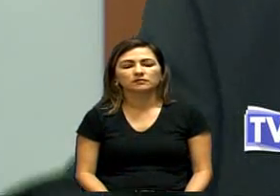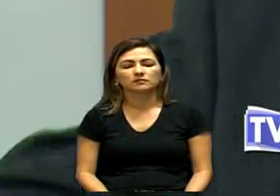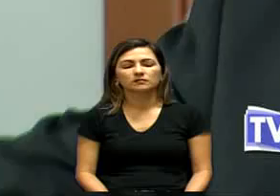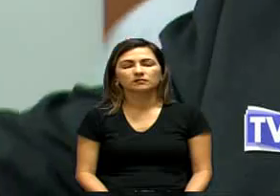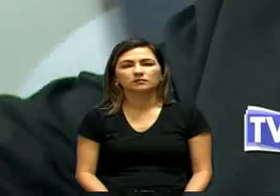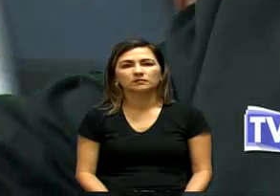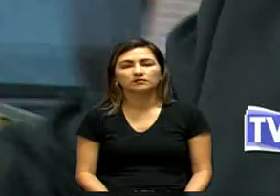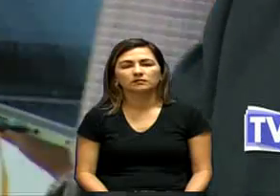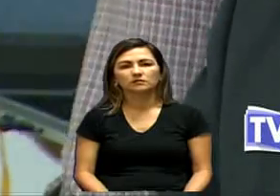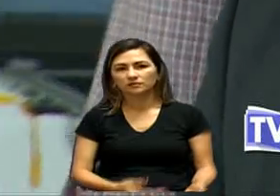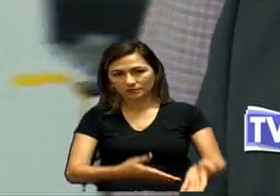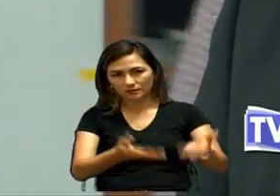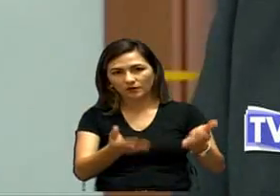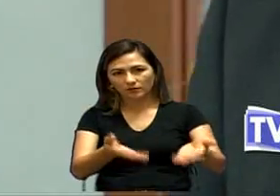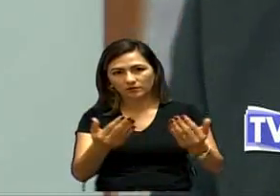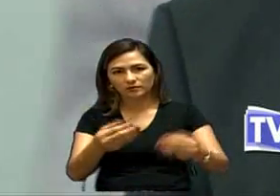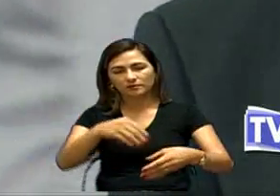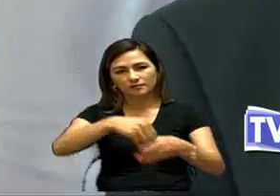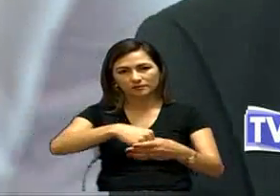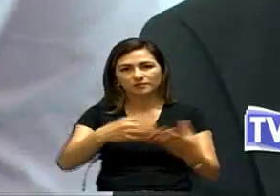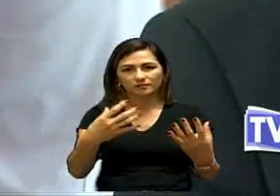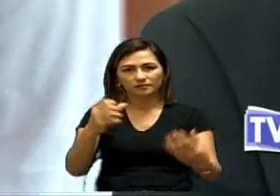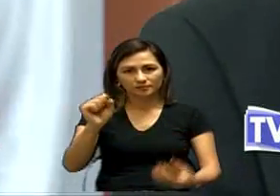Vai, Dini, por favor, voto sim.